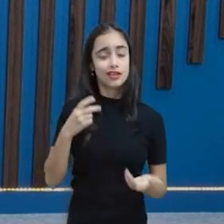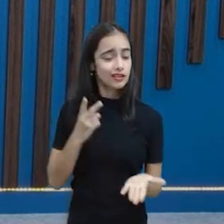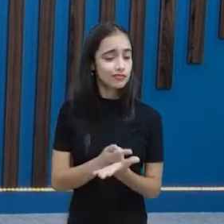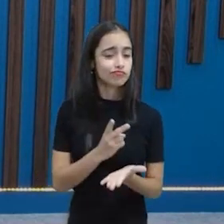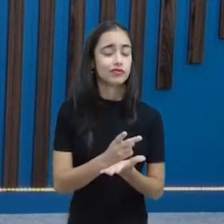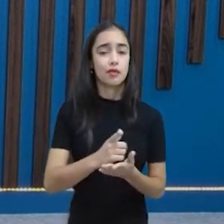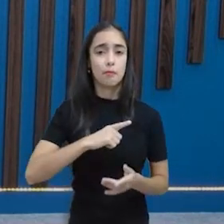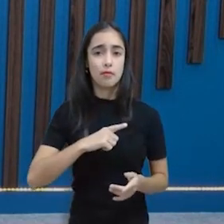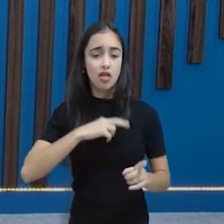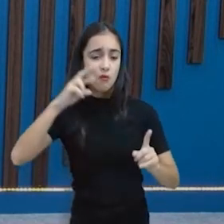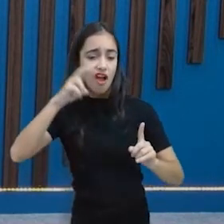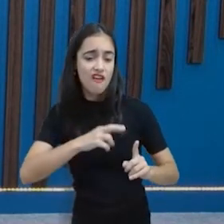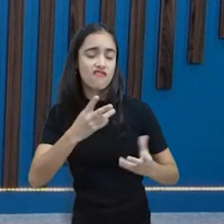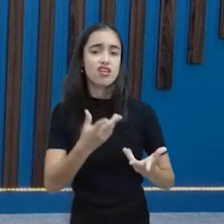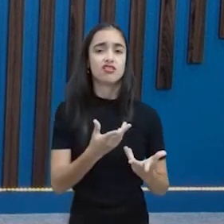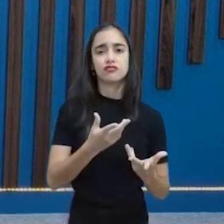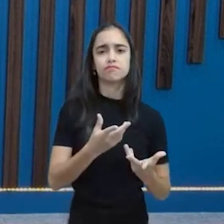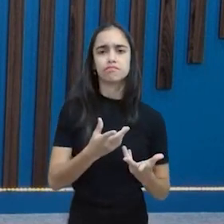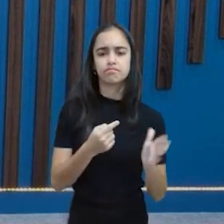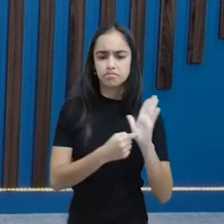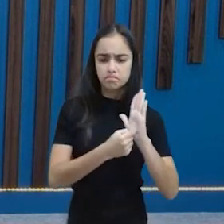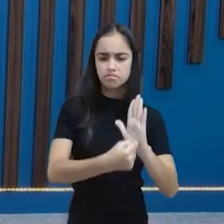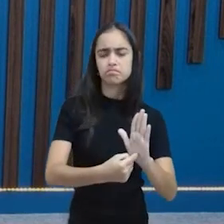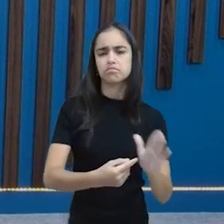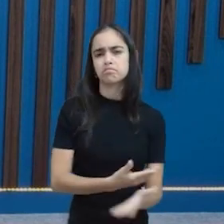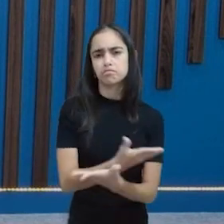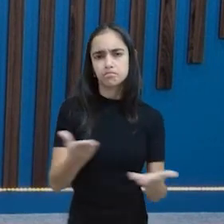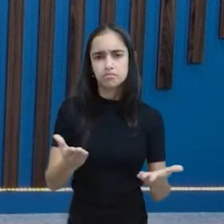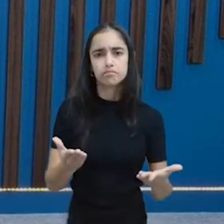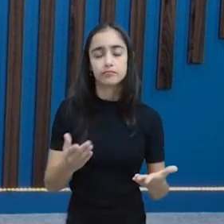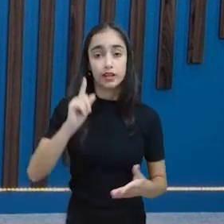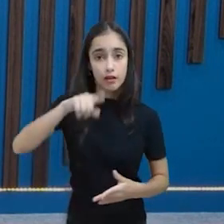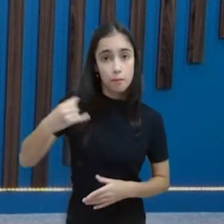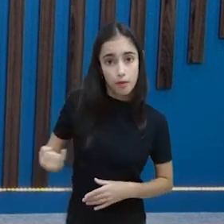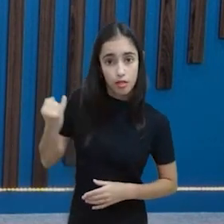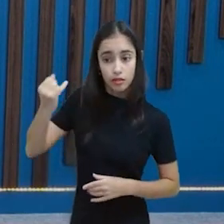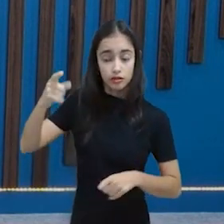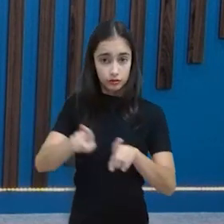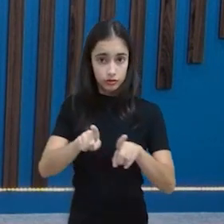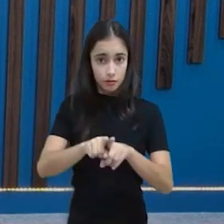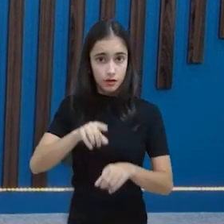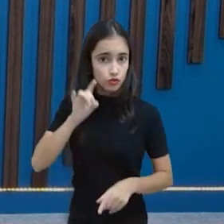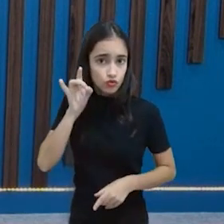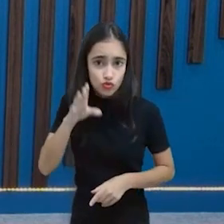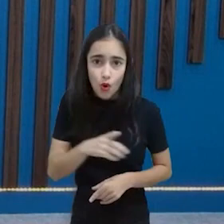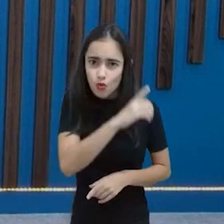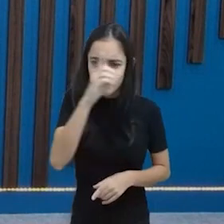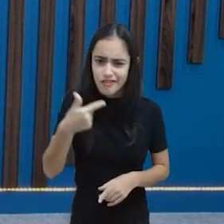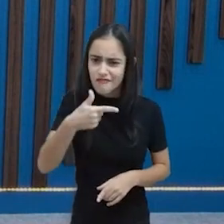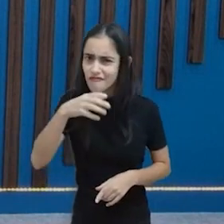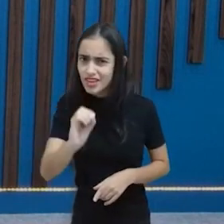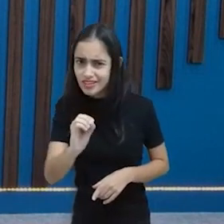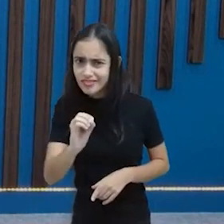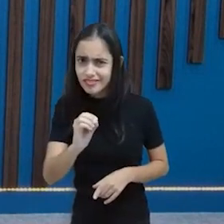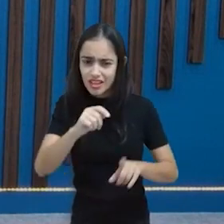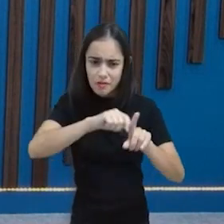reverenciado, né? Precisa ser colocado em pauta. E importante dizer, gente, que não é só o dia 20 de novembro ou o